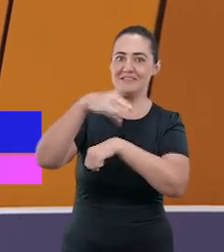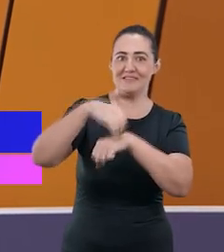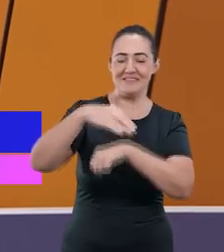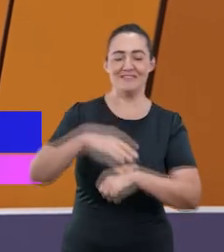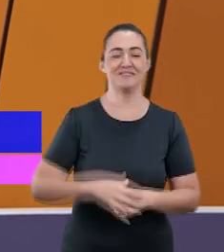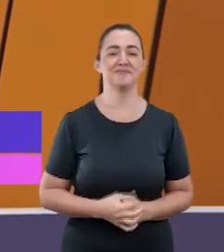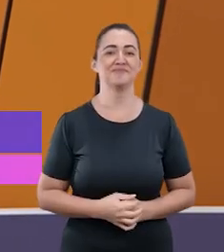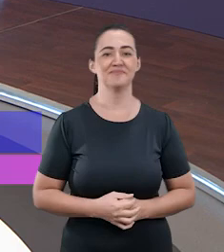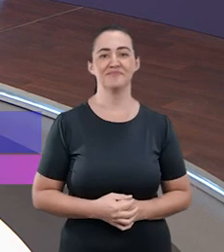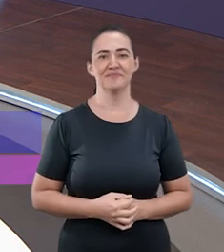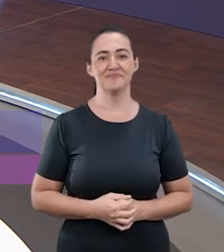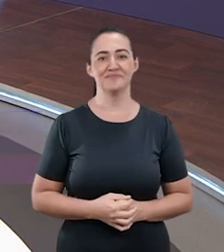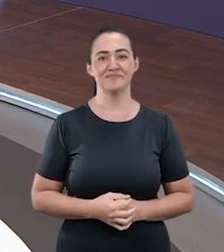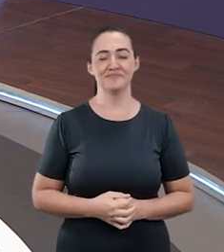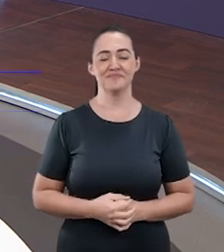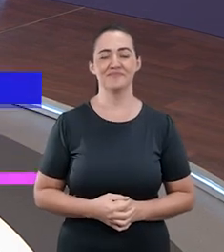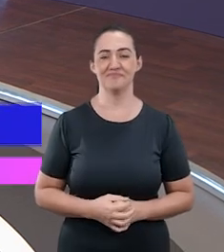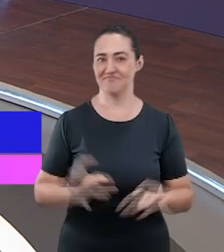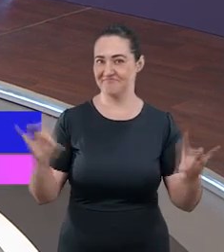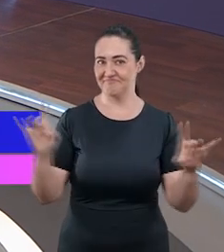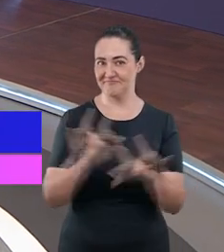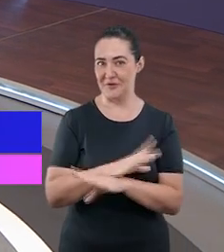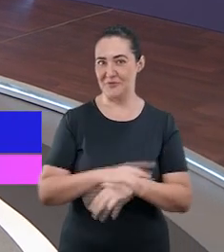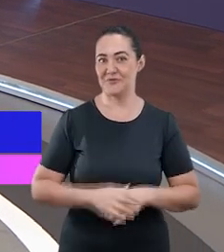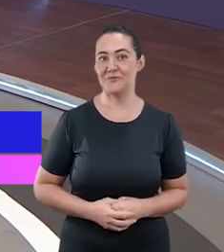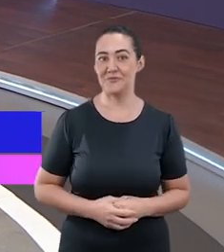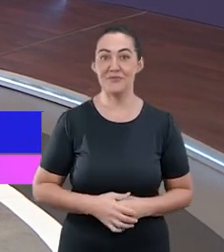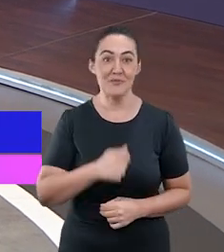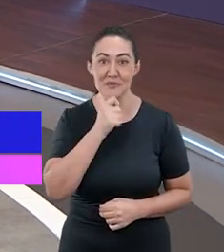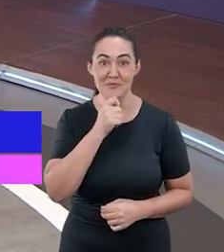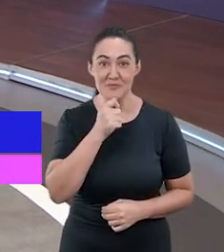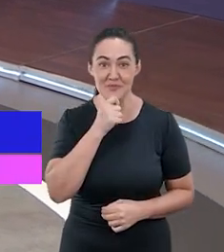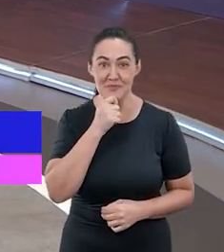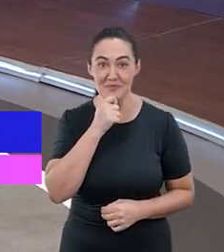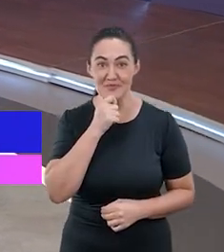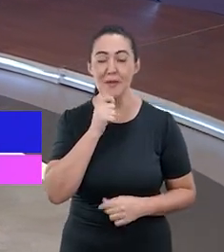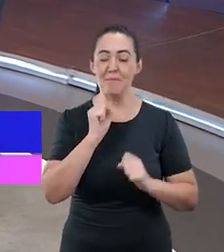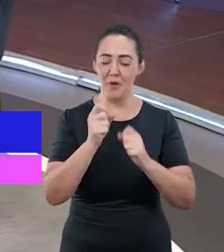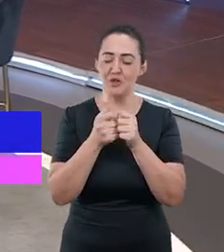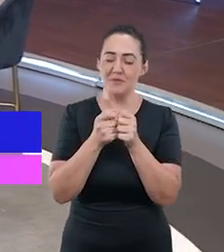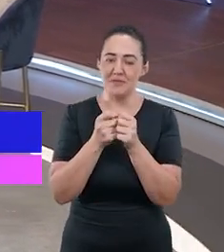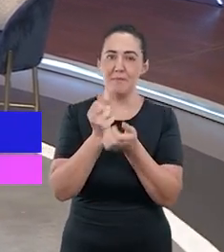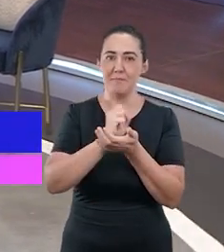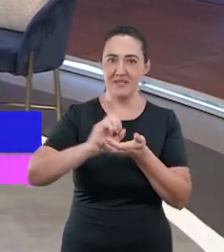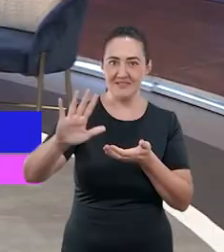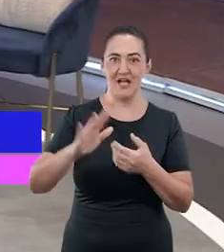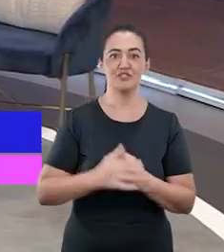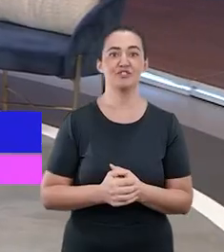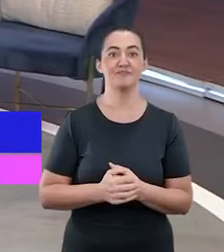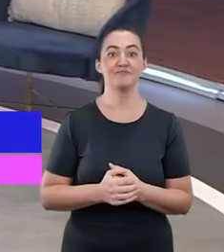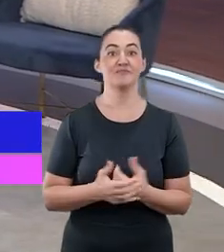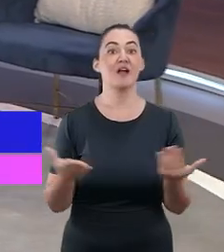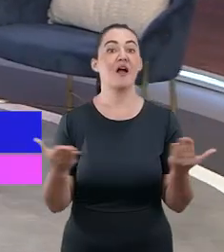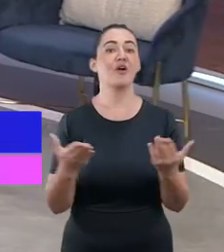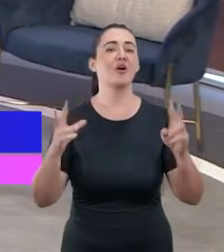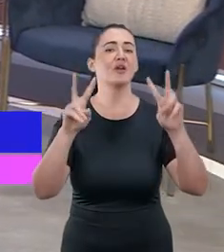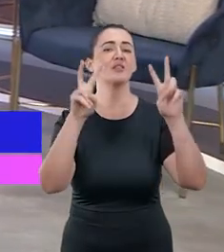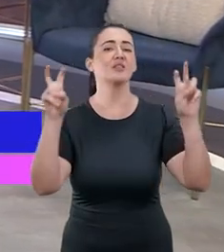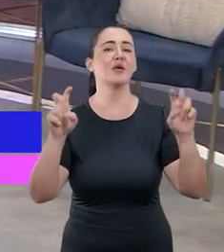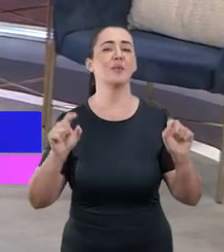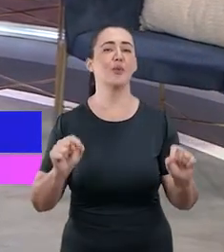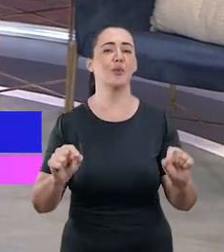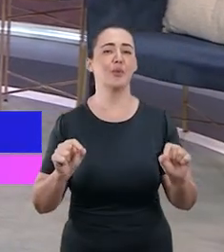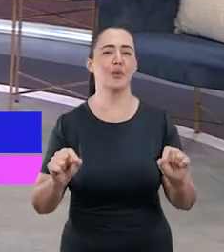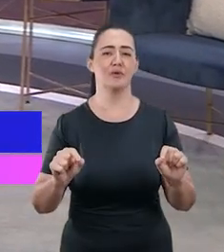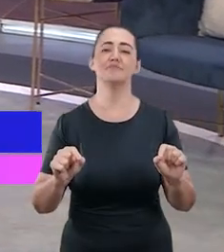Senhor. Dito isto, se você não escreveu para a Esperança, escreva lá. Vamos agora entrar no nosso tema, porque